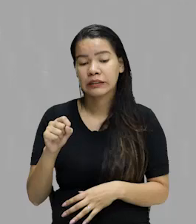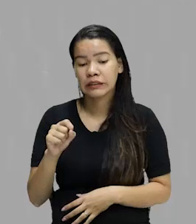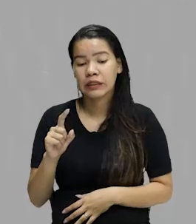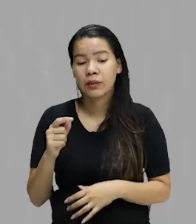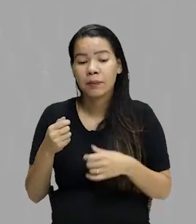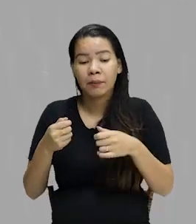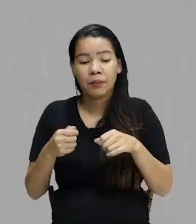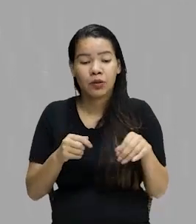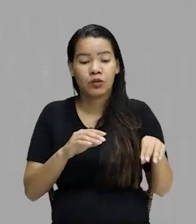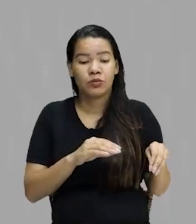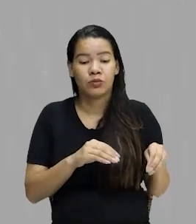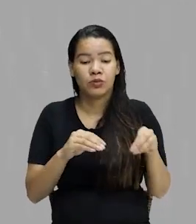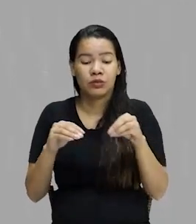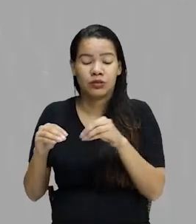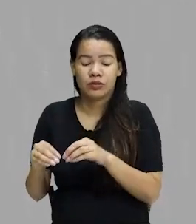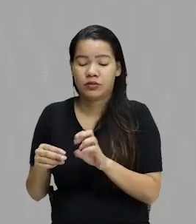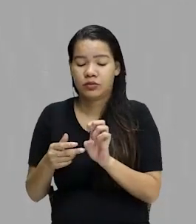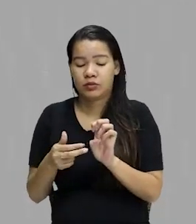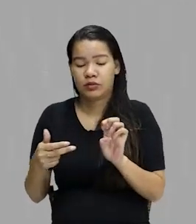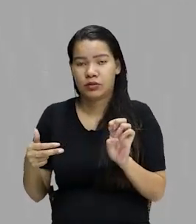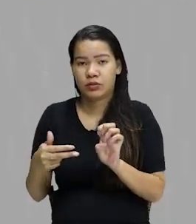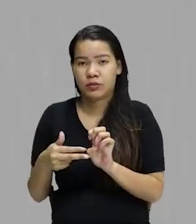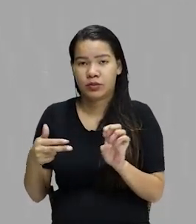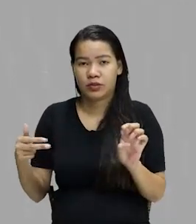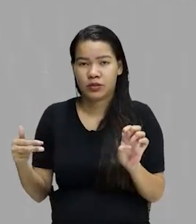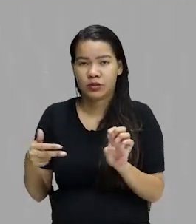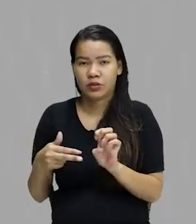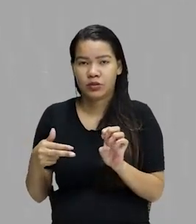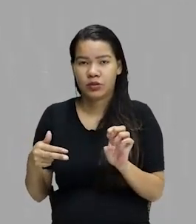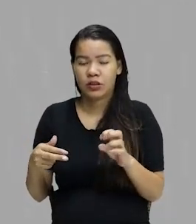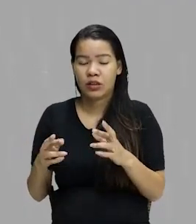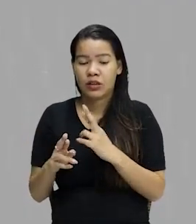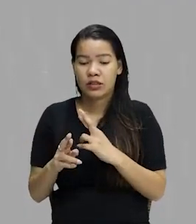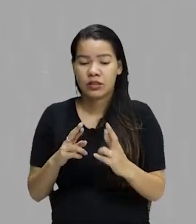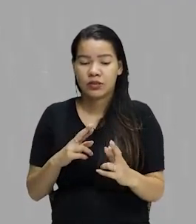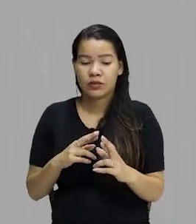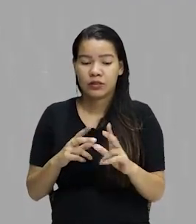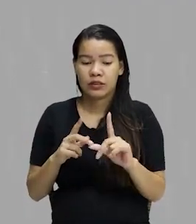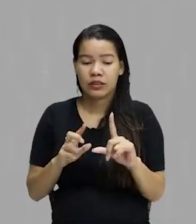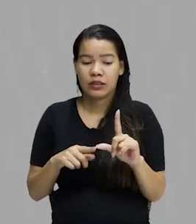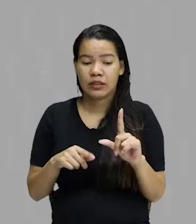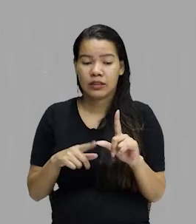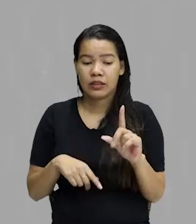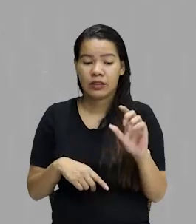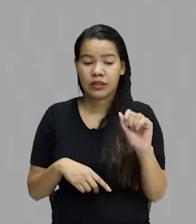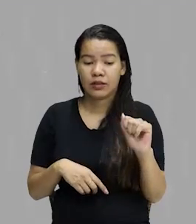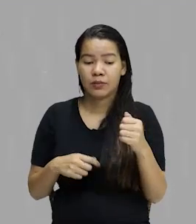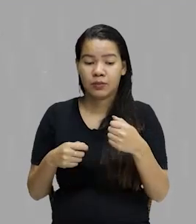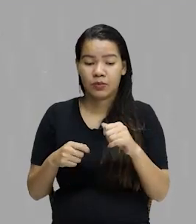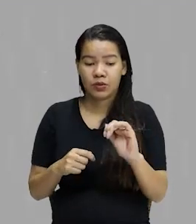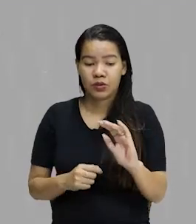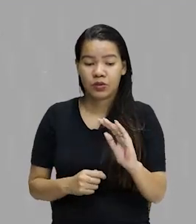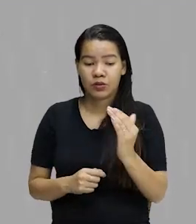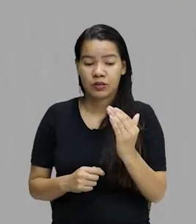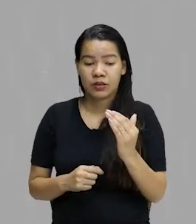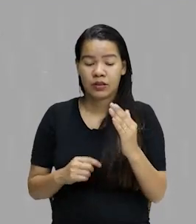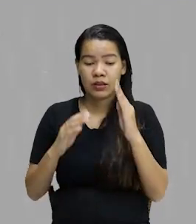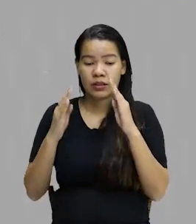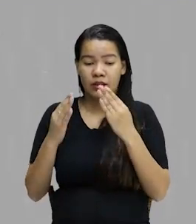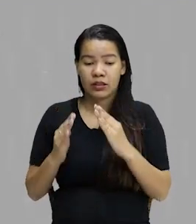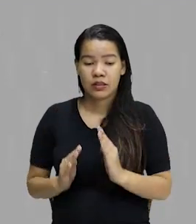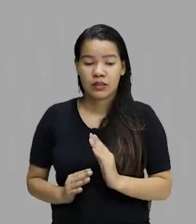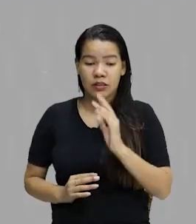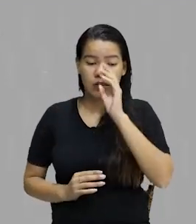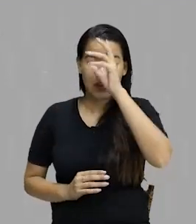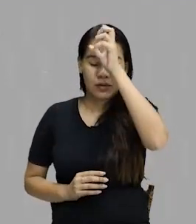deslocar o elemento cobre. Então, a reação letra A, ela pode acontecer. Analisando rapidamente a letra B,